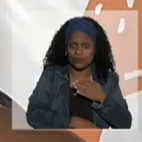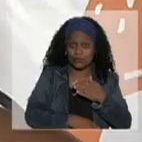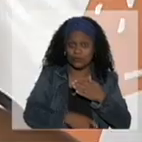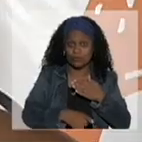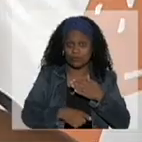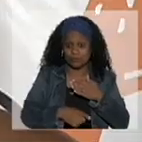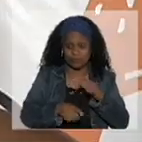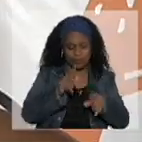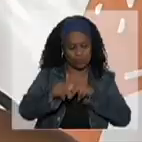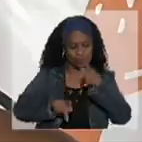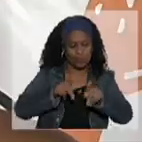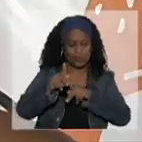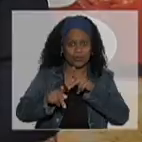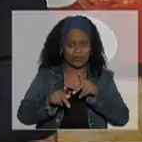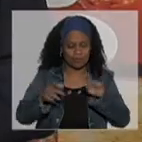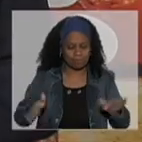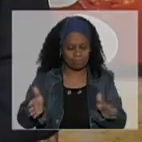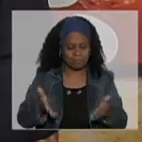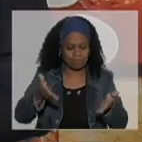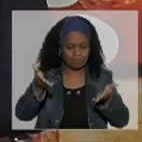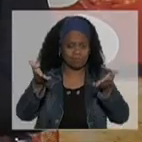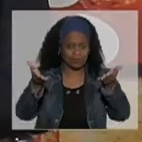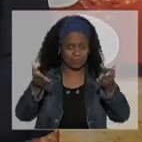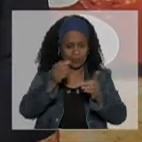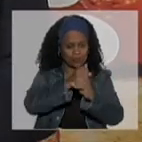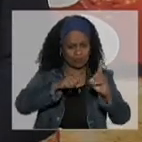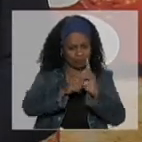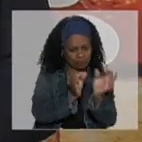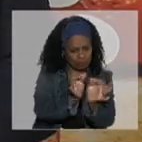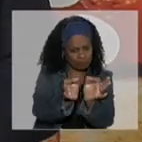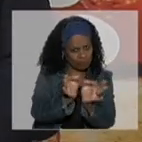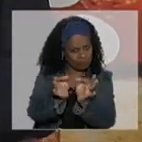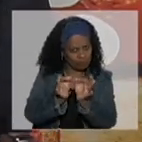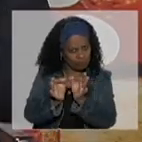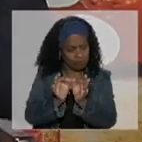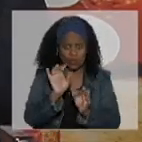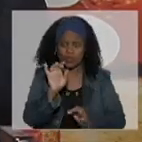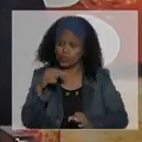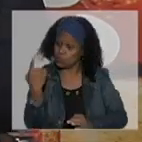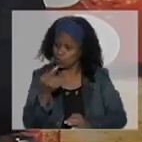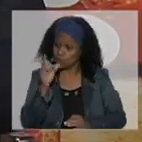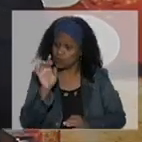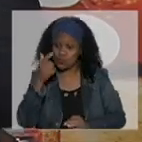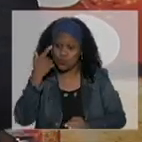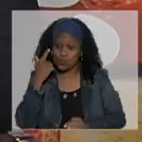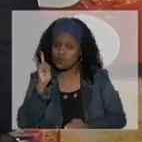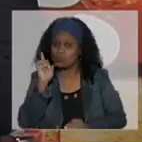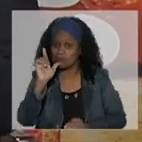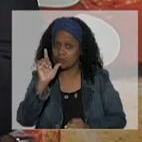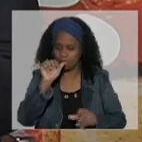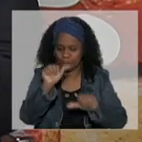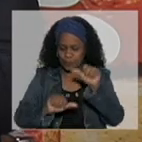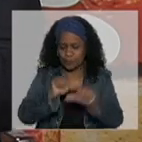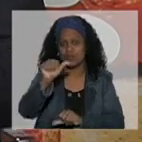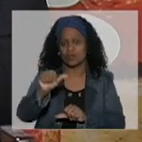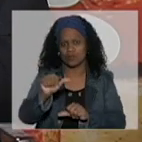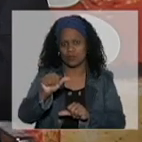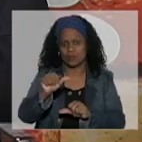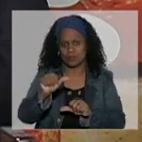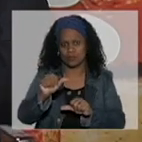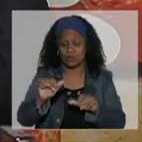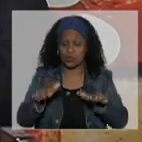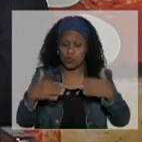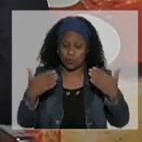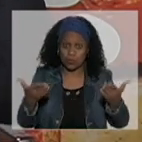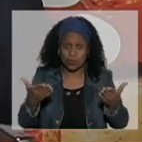da organização da população e dos movimentos da sociedade civil organizada porque a gente só vai reverter esse quadro não é a